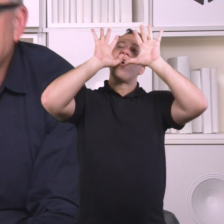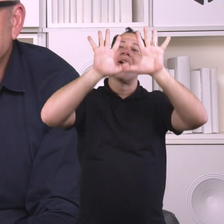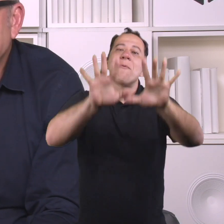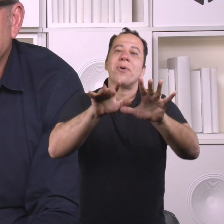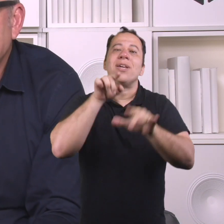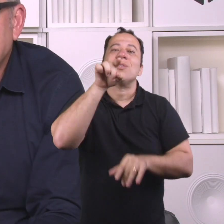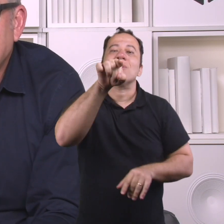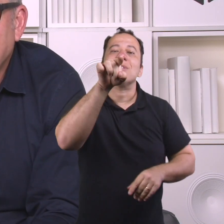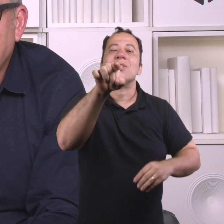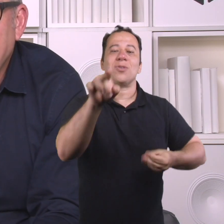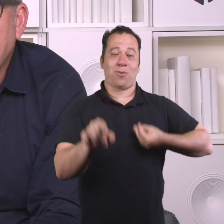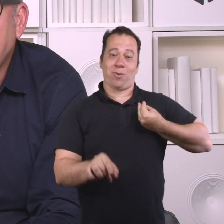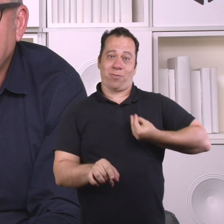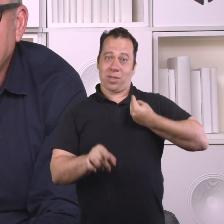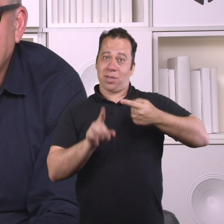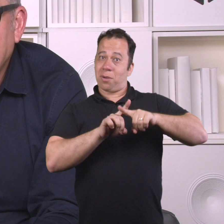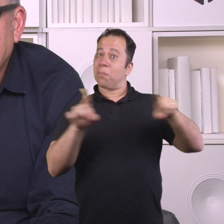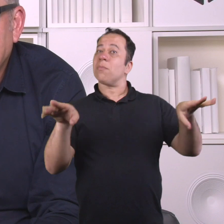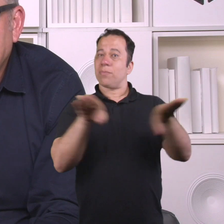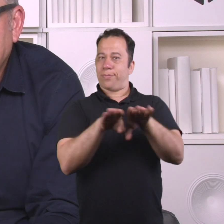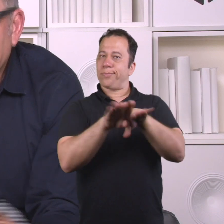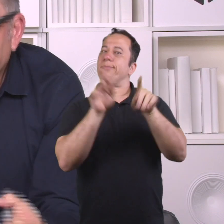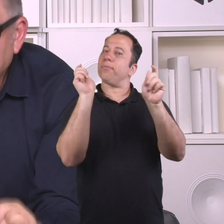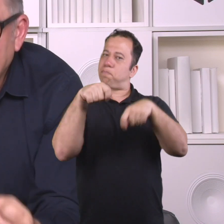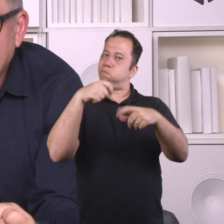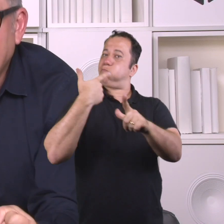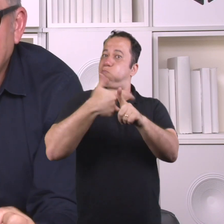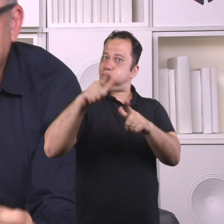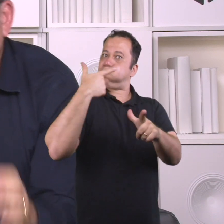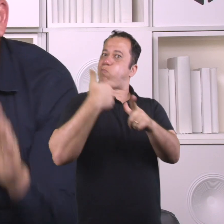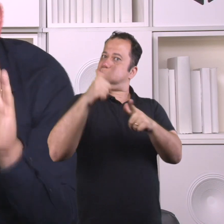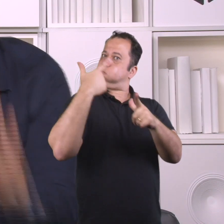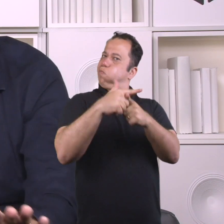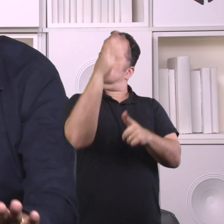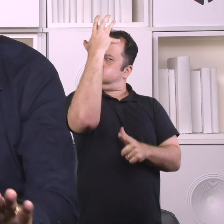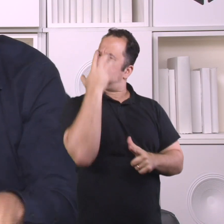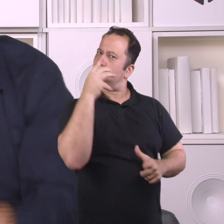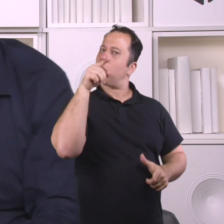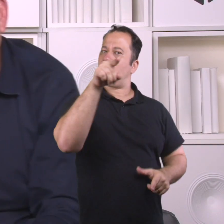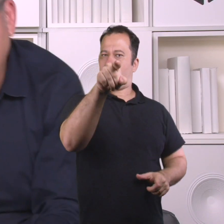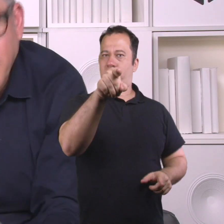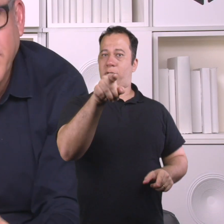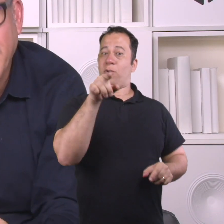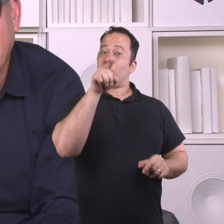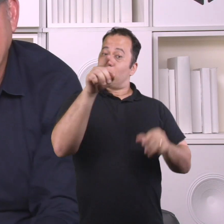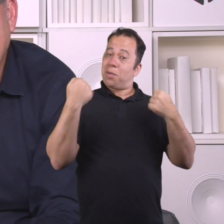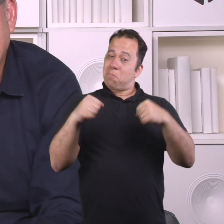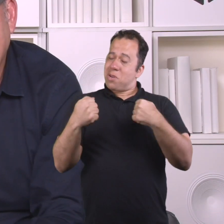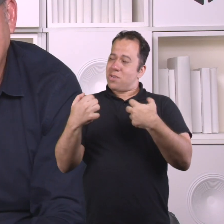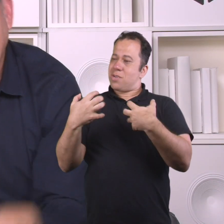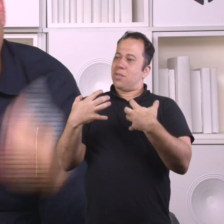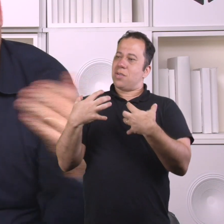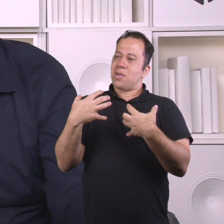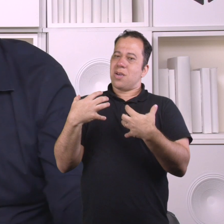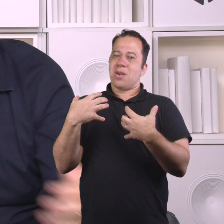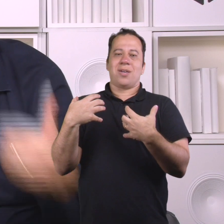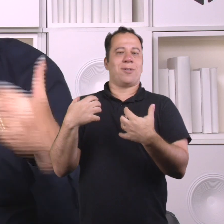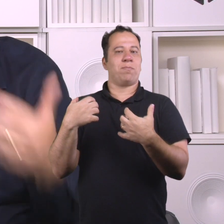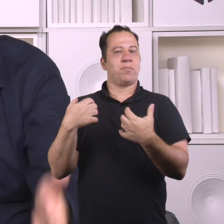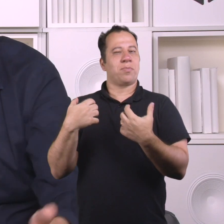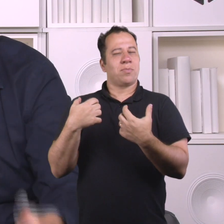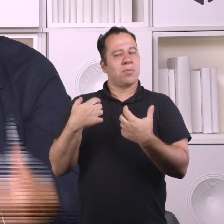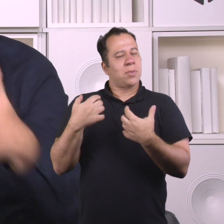grande maldição se ele se transforma em mamon. Então ele é uma potestade, você tem que manter ele sob controle. Como você faz isso?